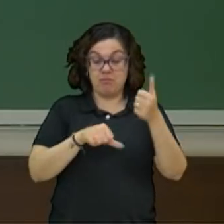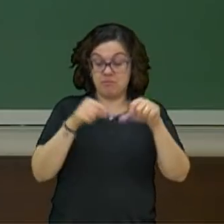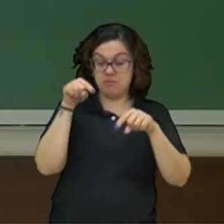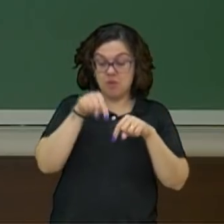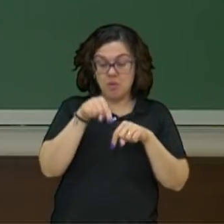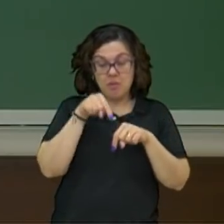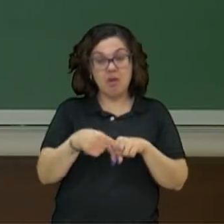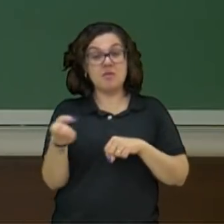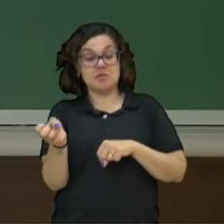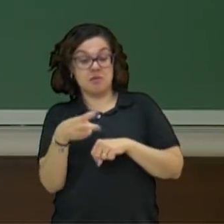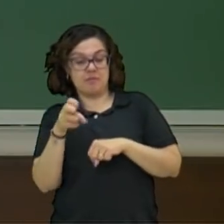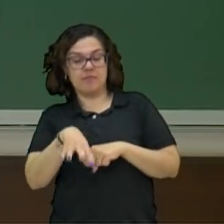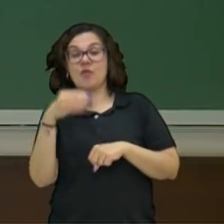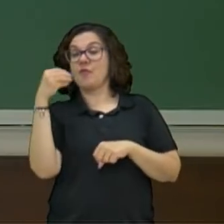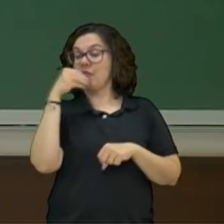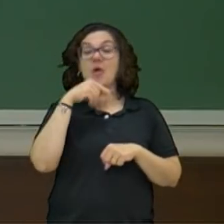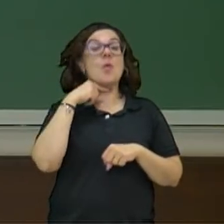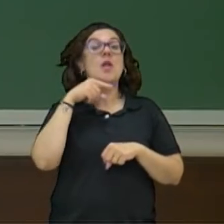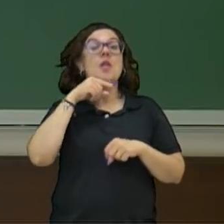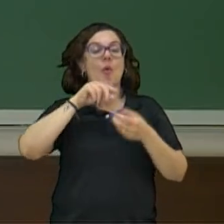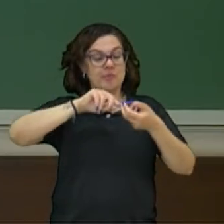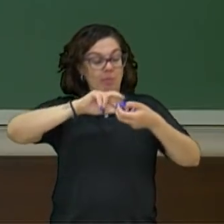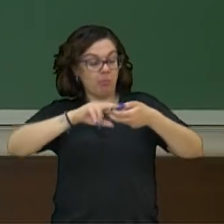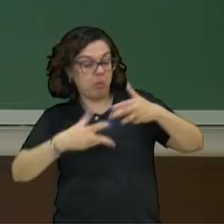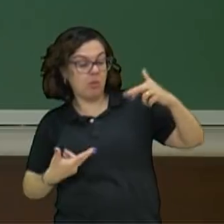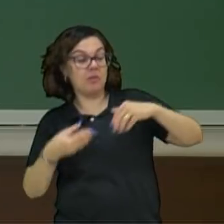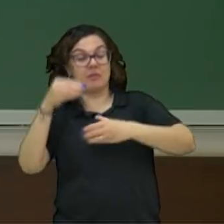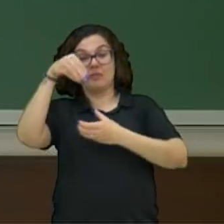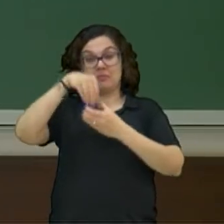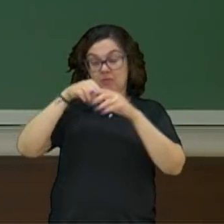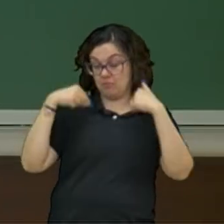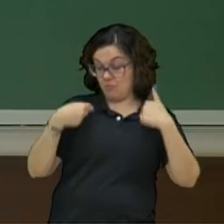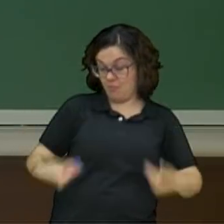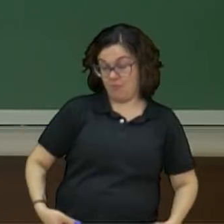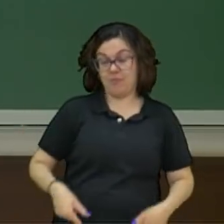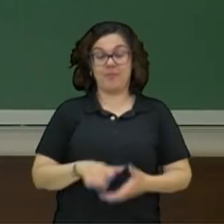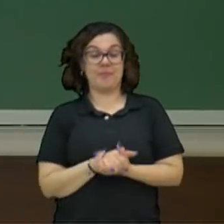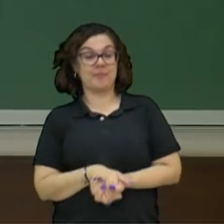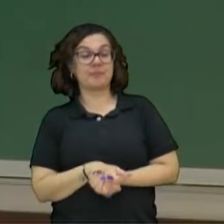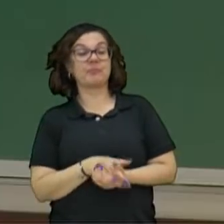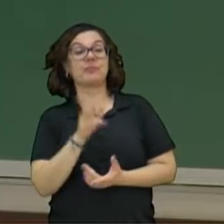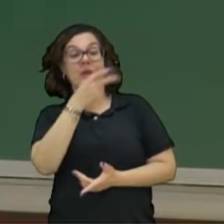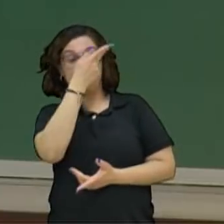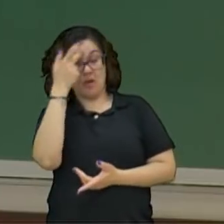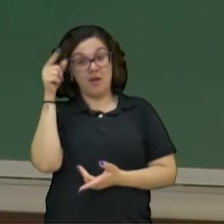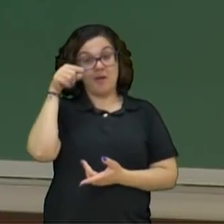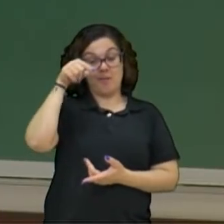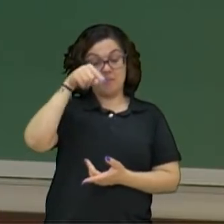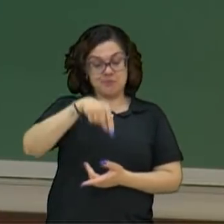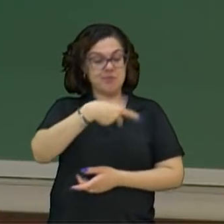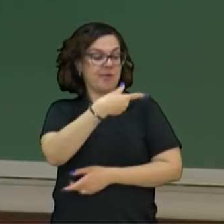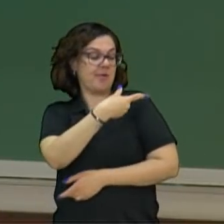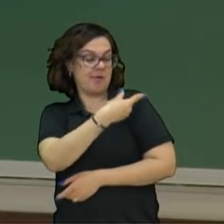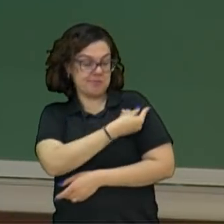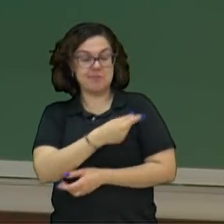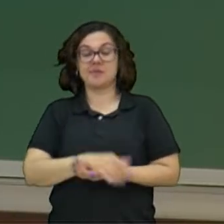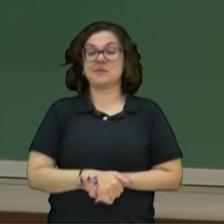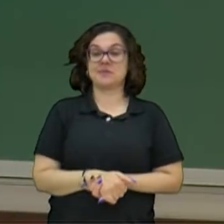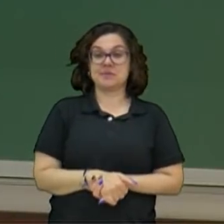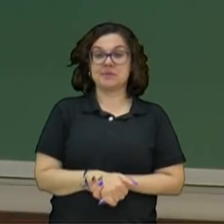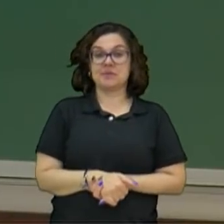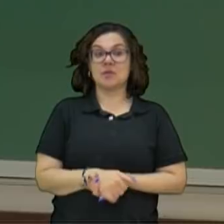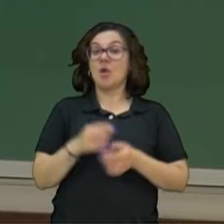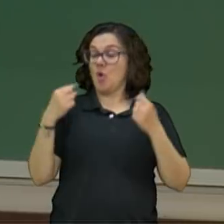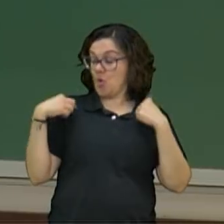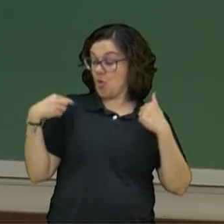não consiga se reproduzir lá dentro do corpo da pessoa. Quando a pessoa vai receber a vacina,